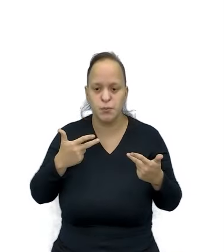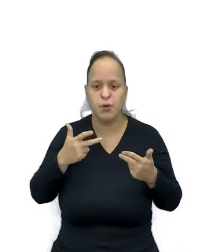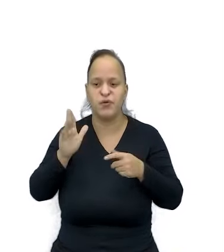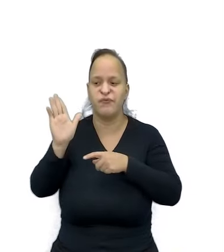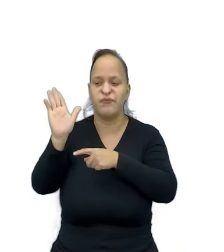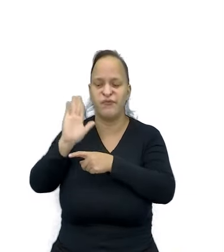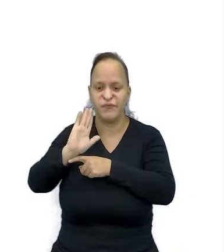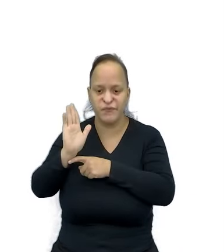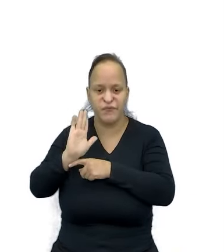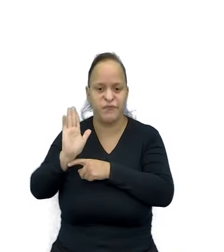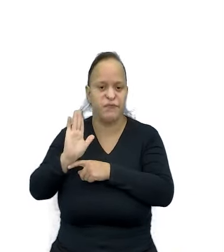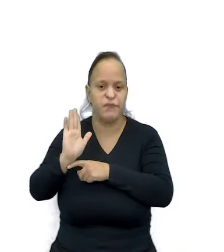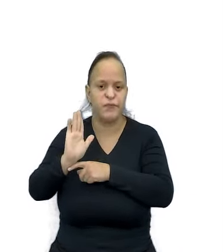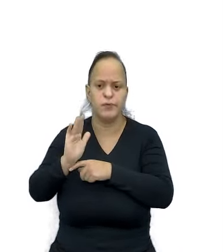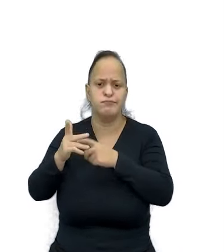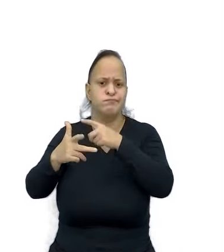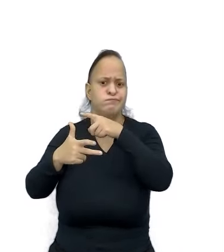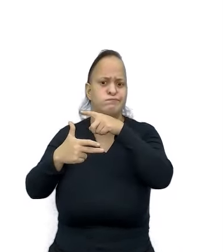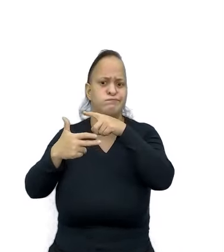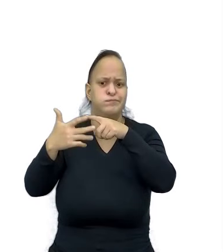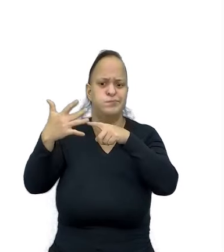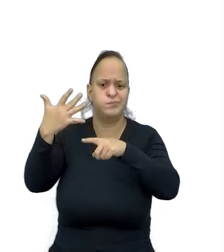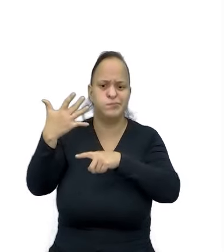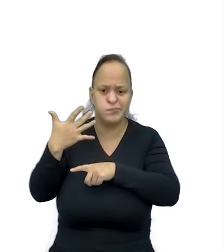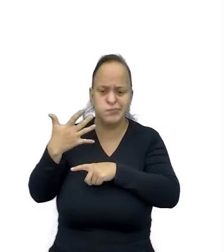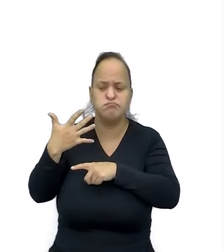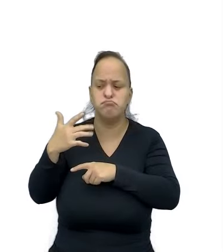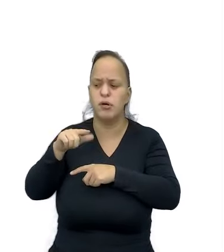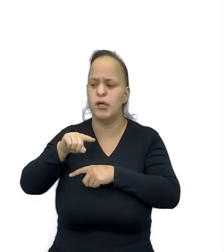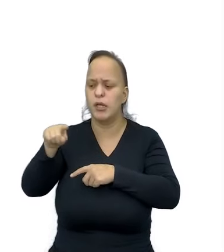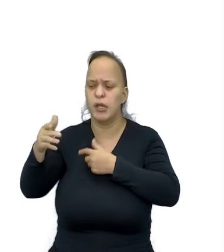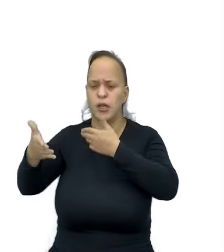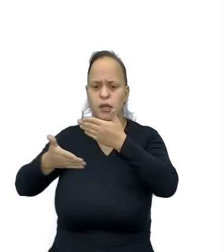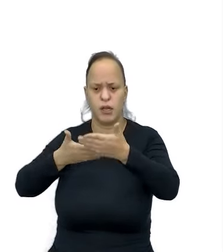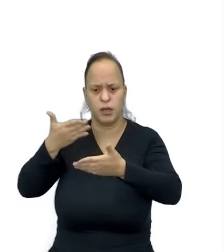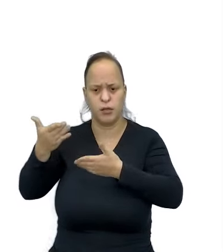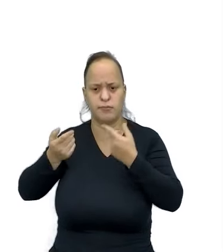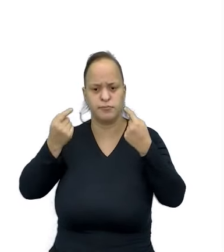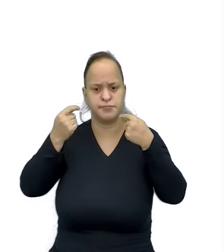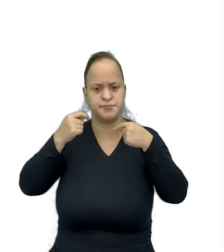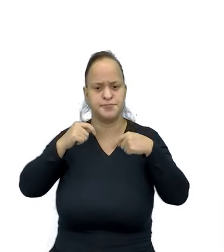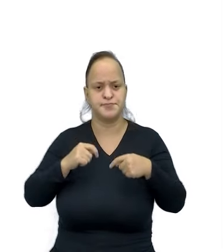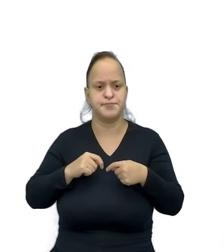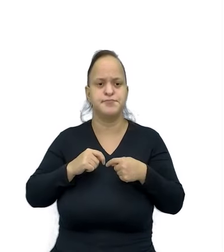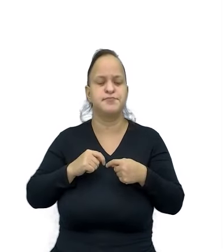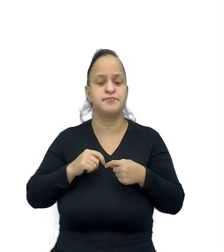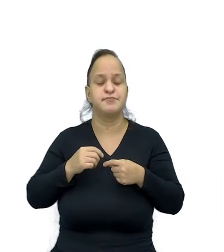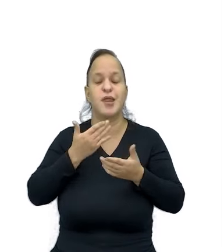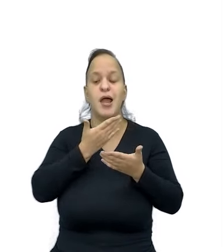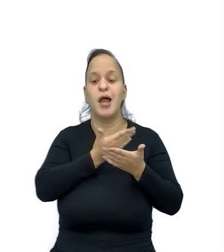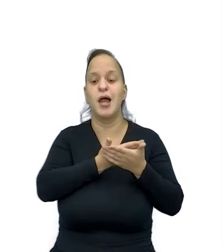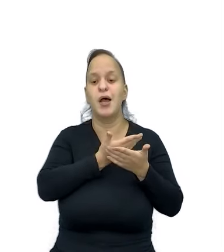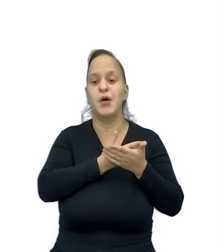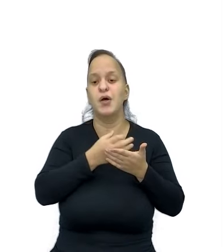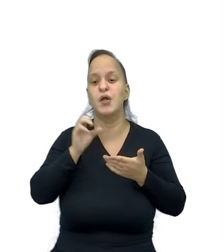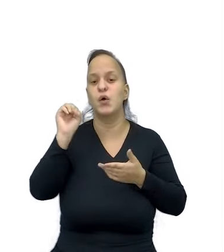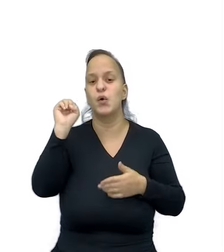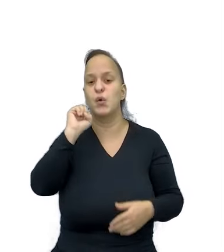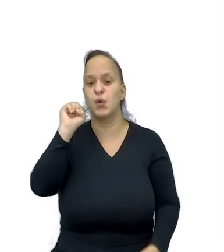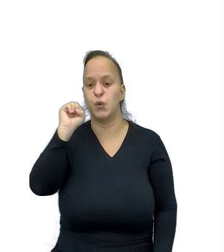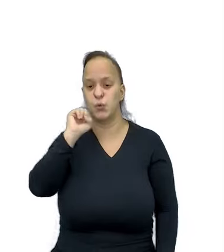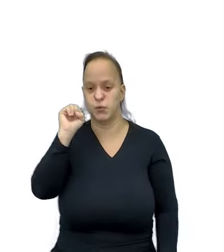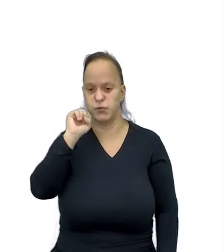aí eles podem, então, fazer uma troca deste conhecimento. Aí a gente vai, então, para a aula 8. Após eles terem